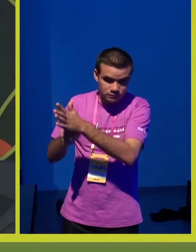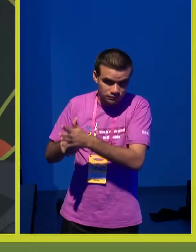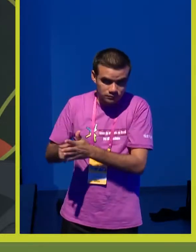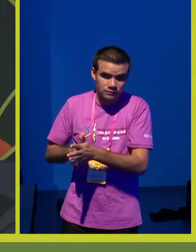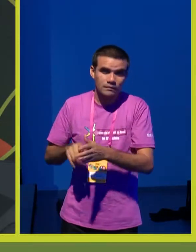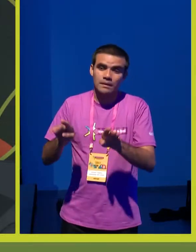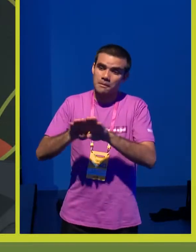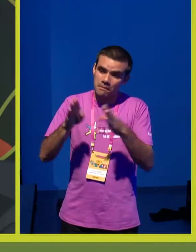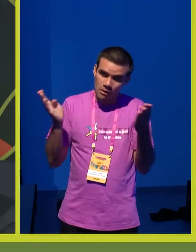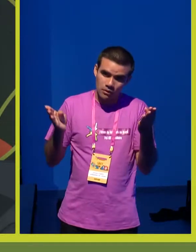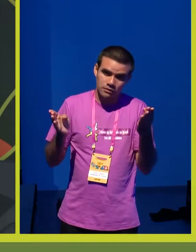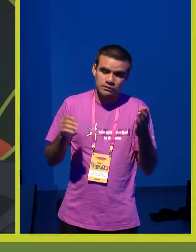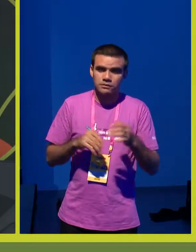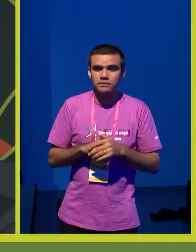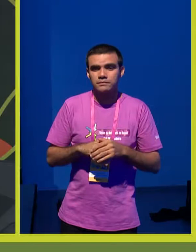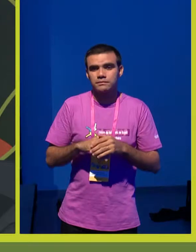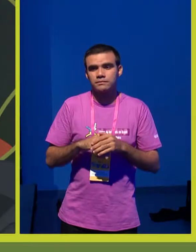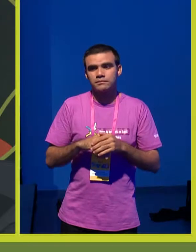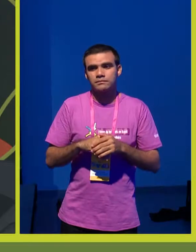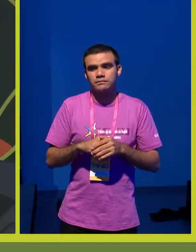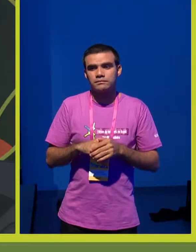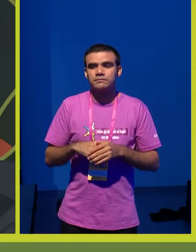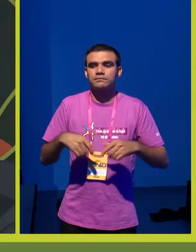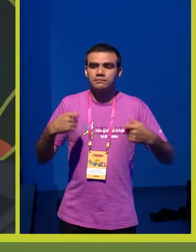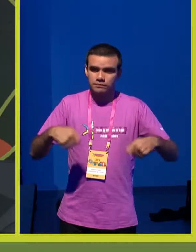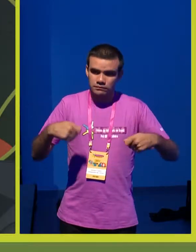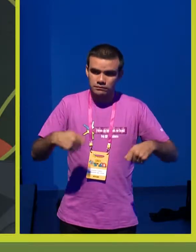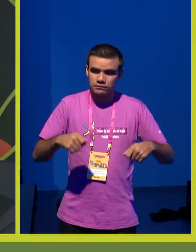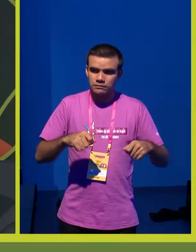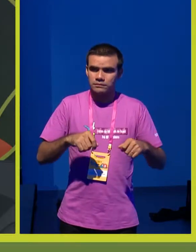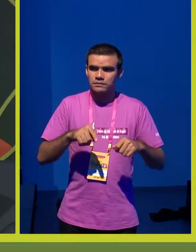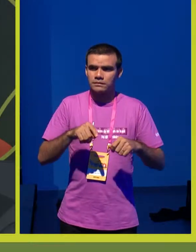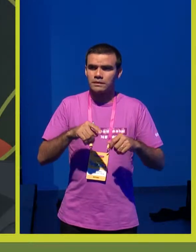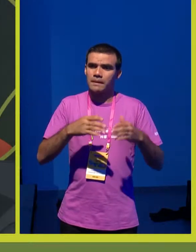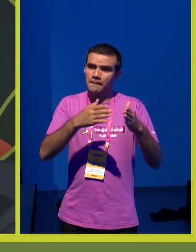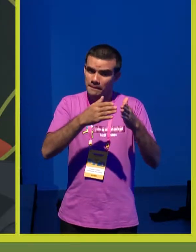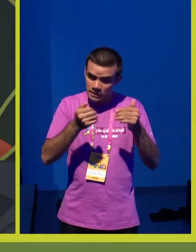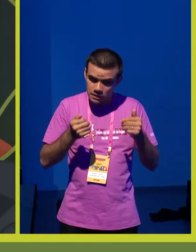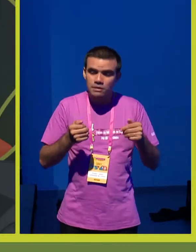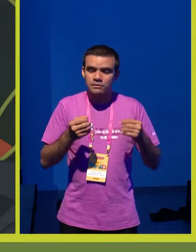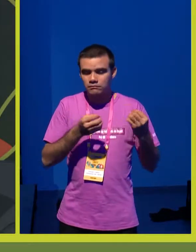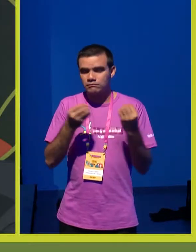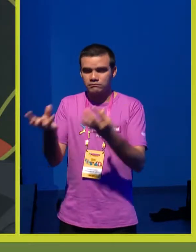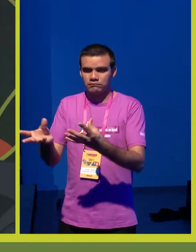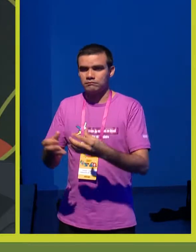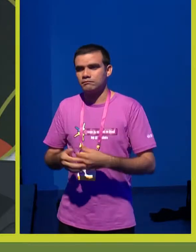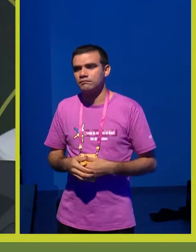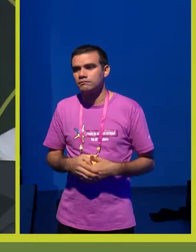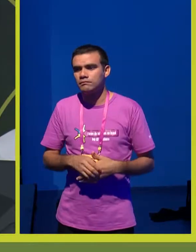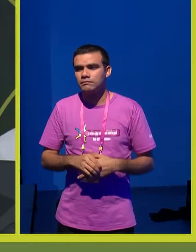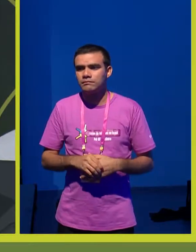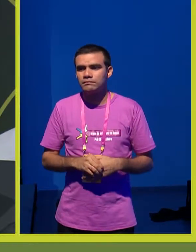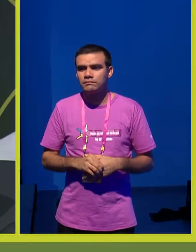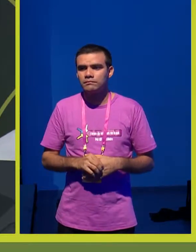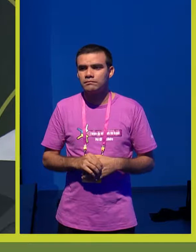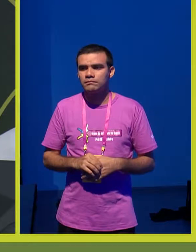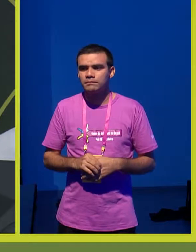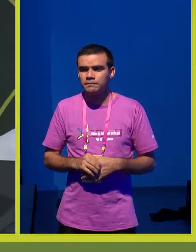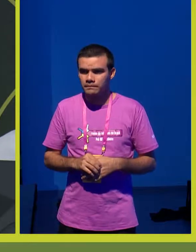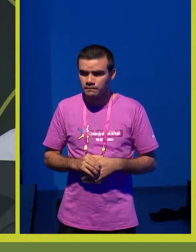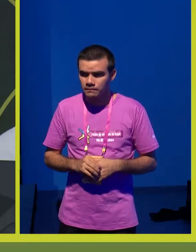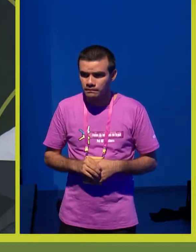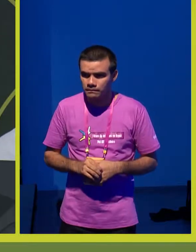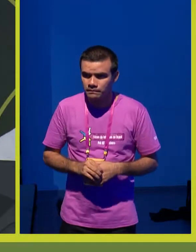garantir que essa informação esteja disponível para quem solicitar e aí